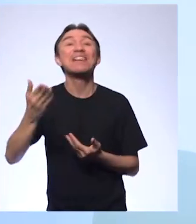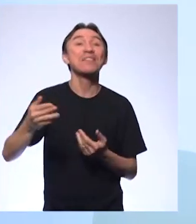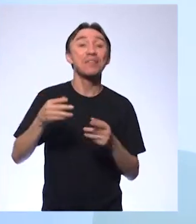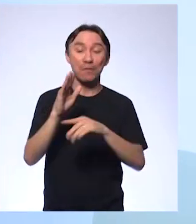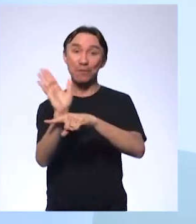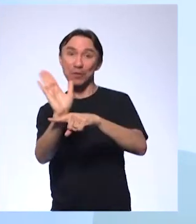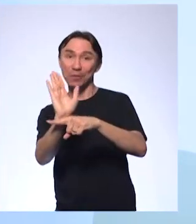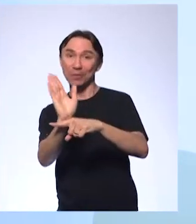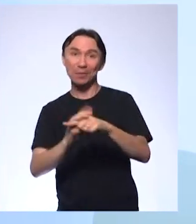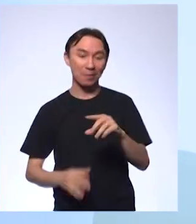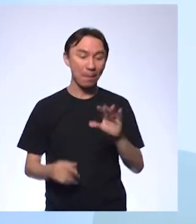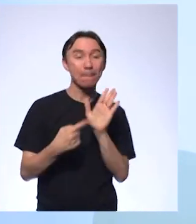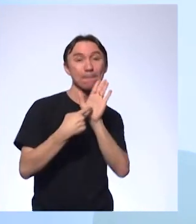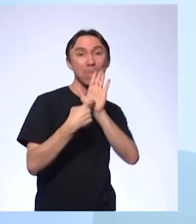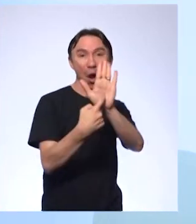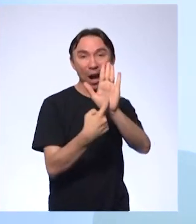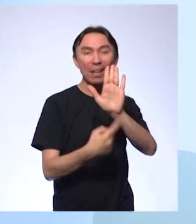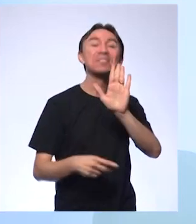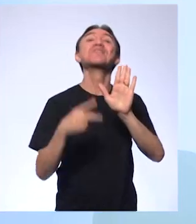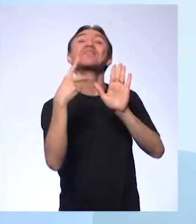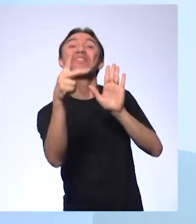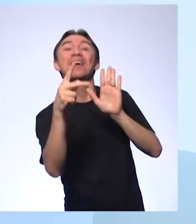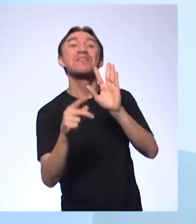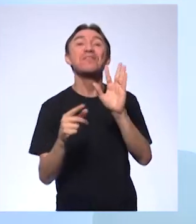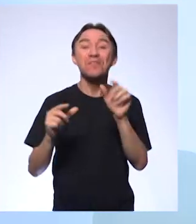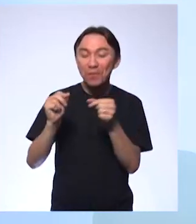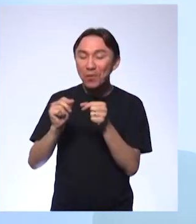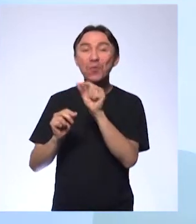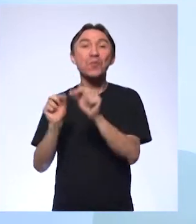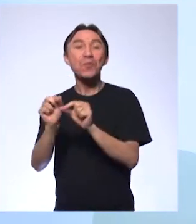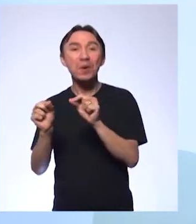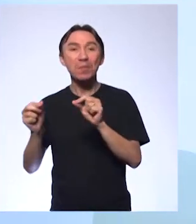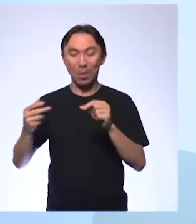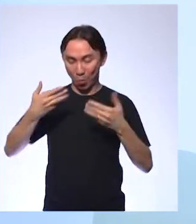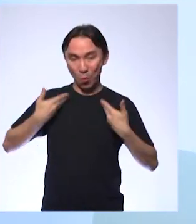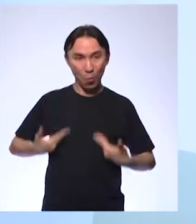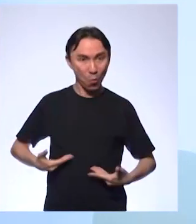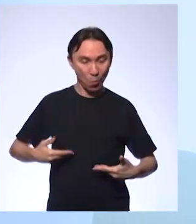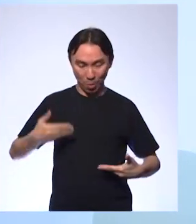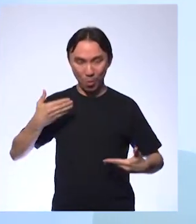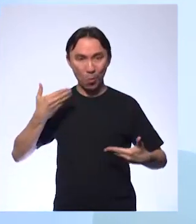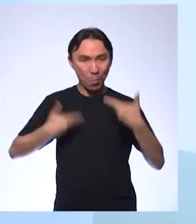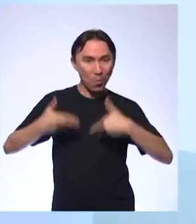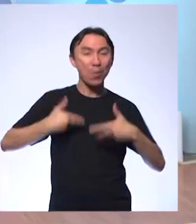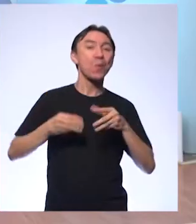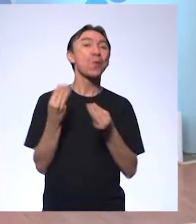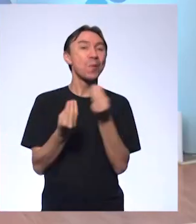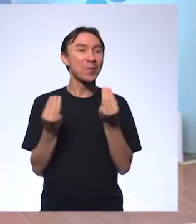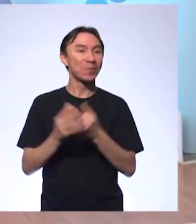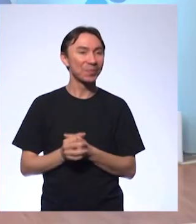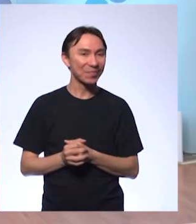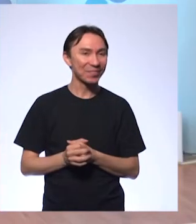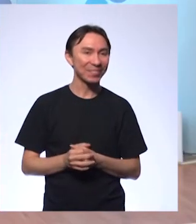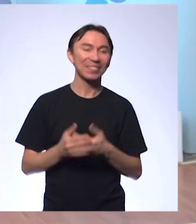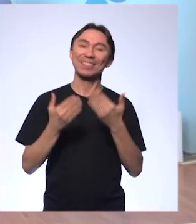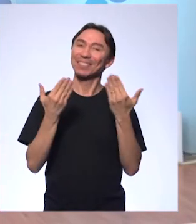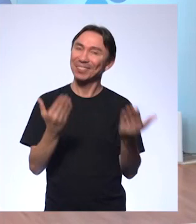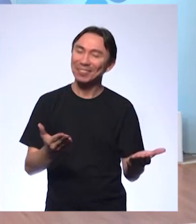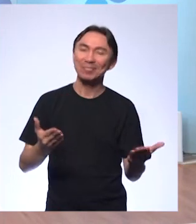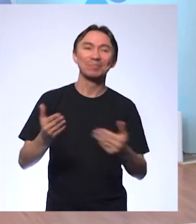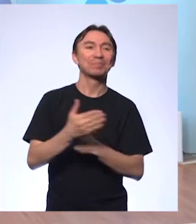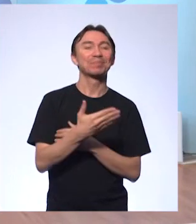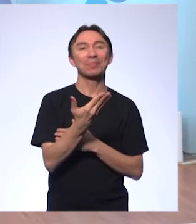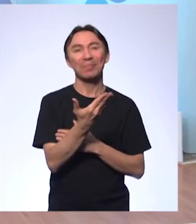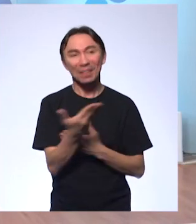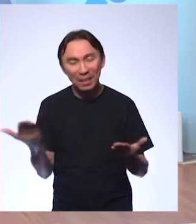próximas aulas, mostrando o que você tem feito para cuidar de si próprio. Não é, Luanda? Então, eu já agradeço pela